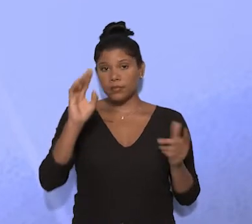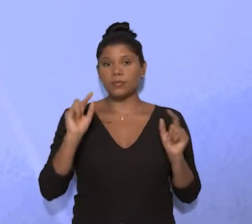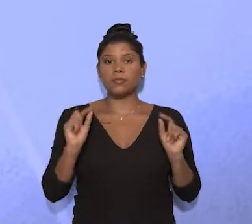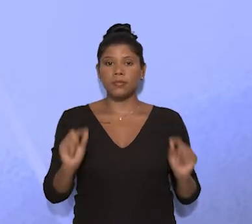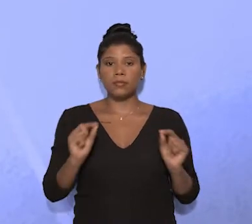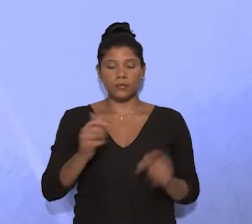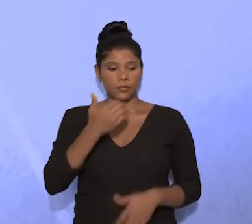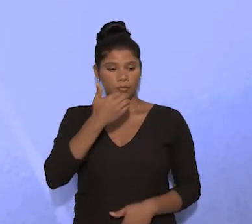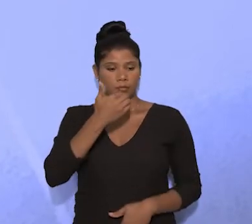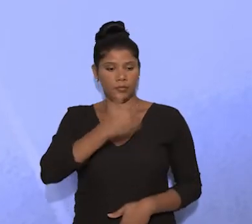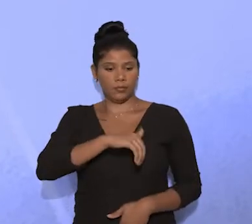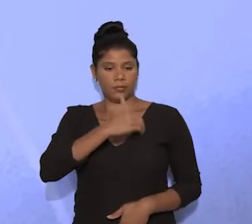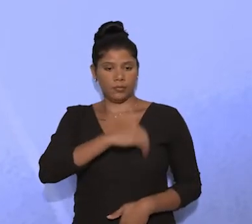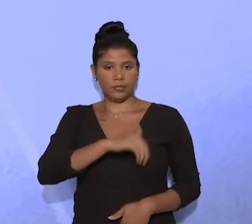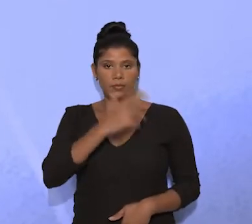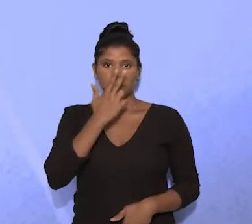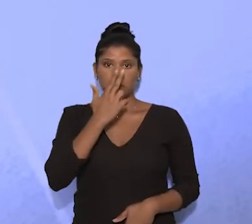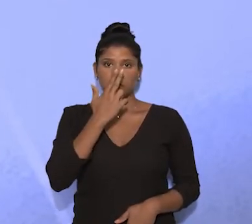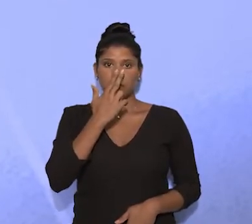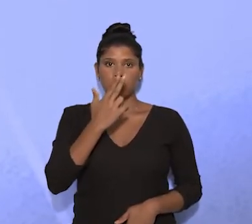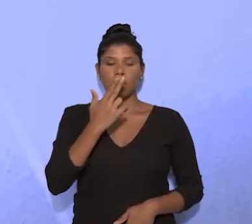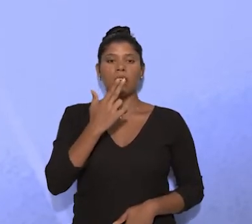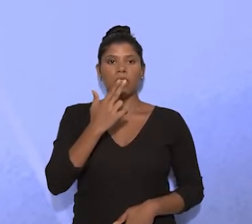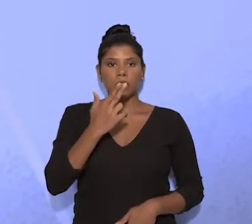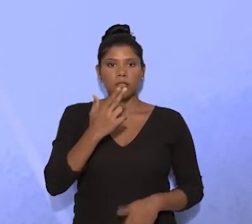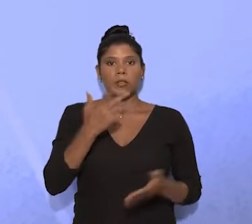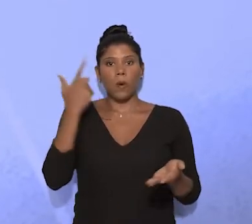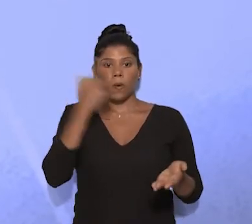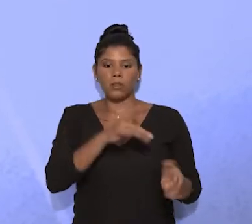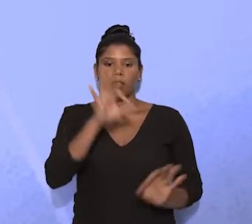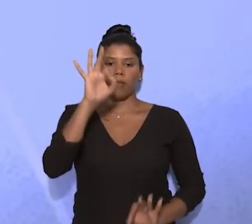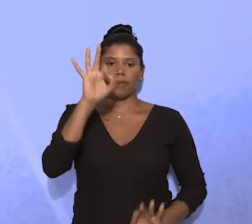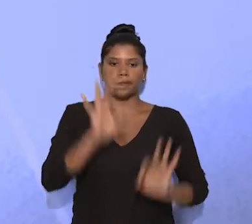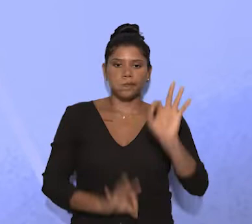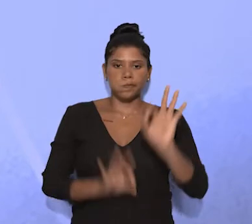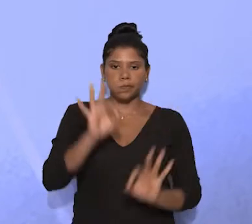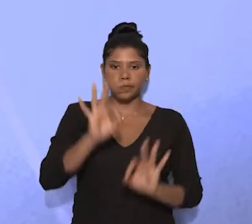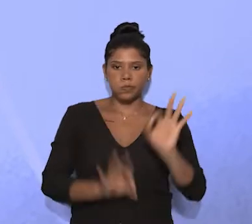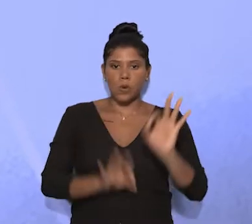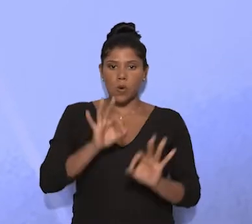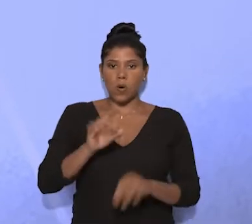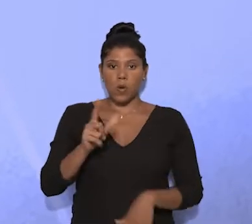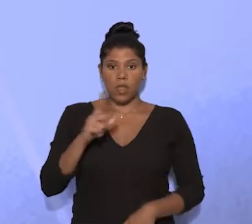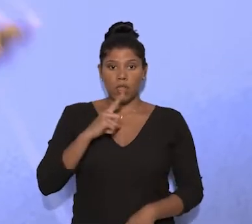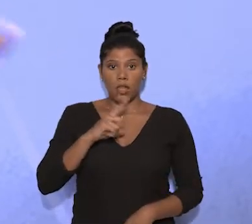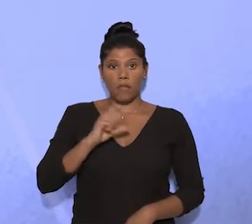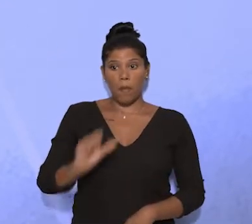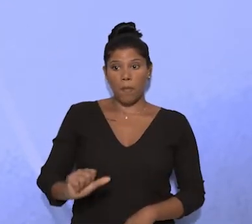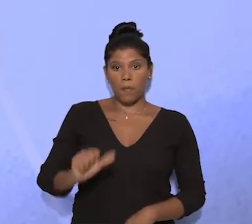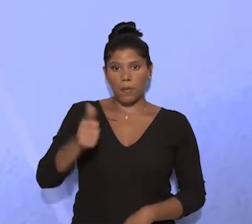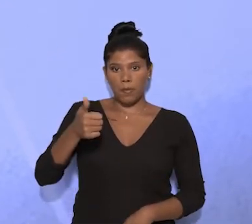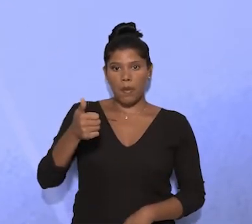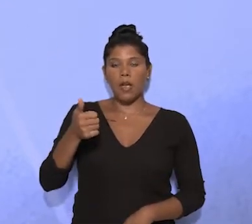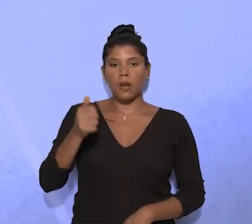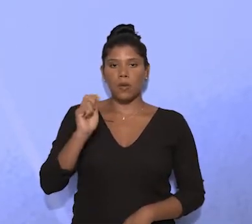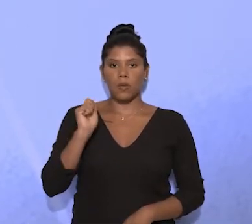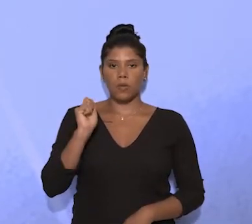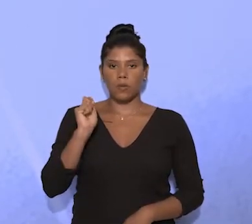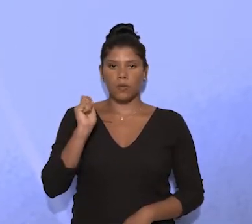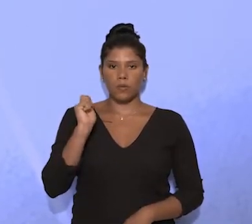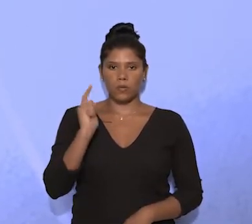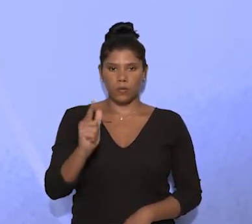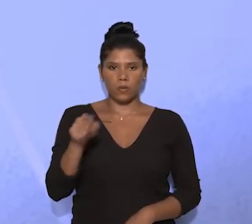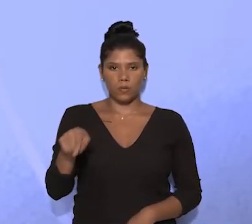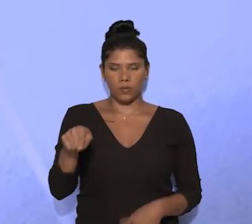exatamente o Ceará não ter deixado para depois o que podia fazer logo. Então, o gol do Bruno Pacheco, independente de ter sido por acaso ou